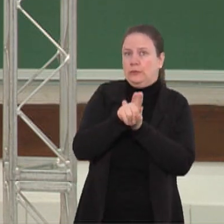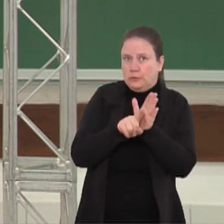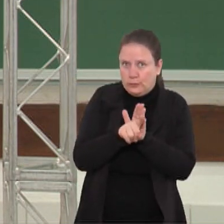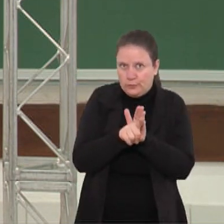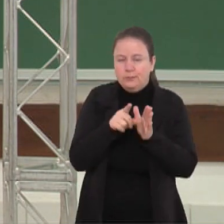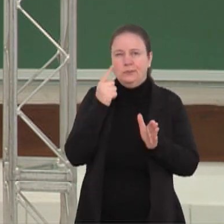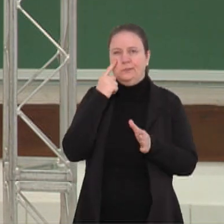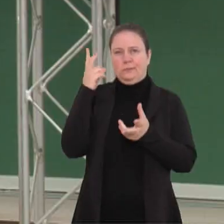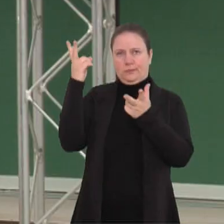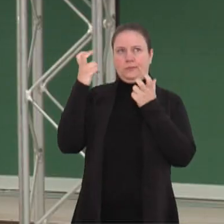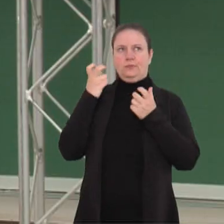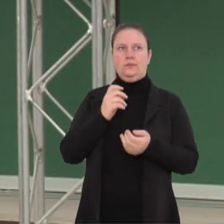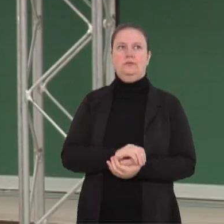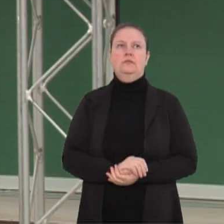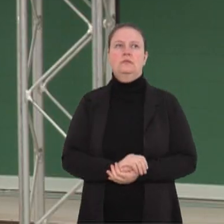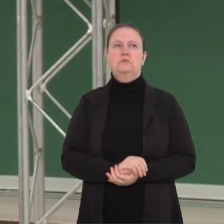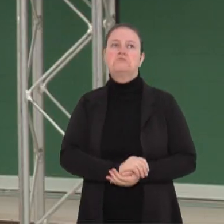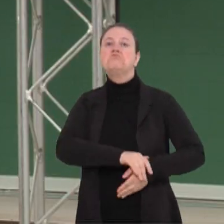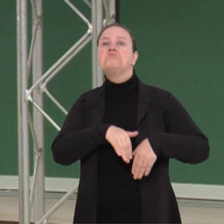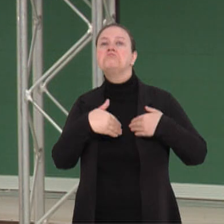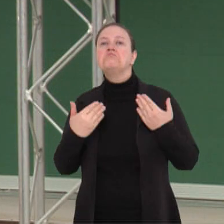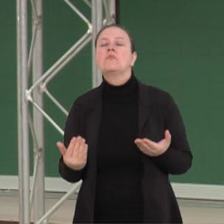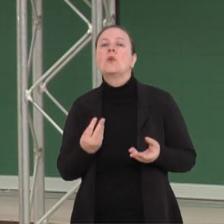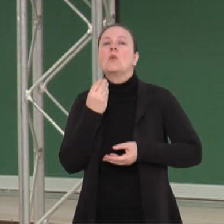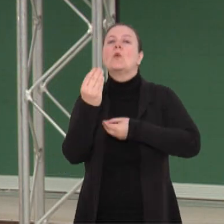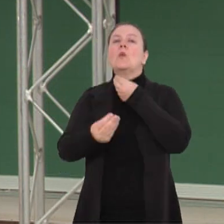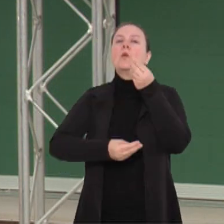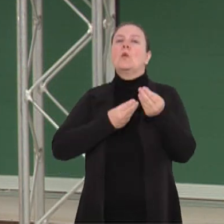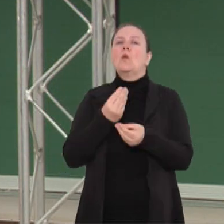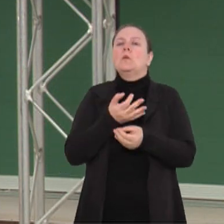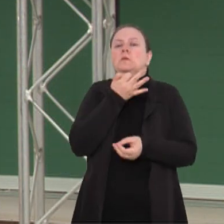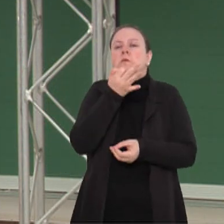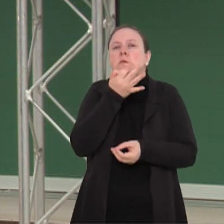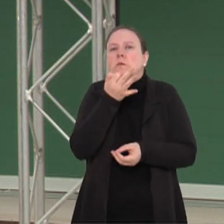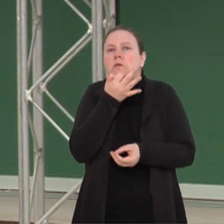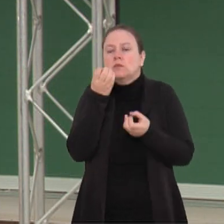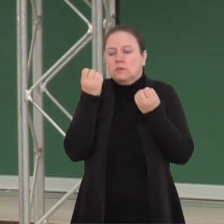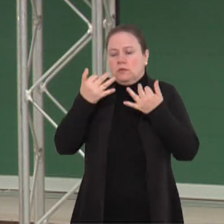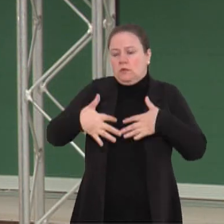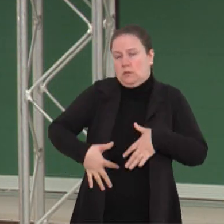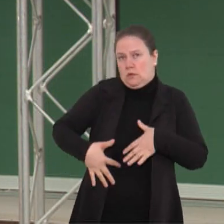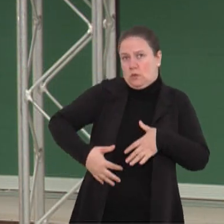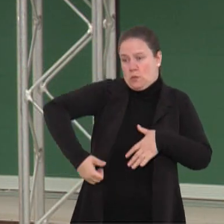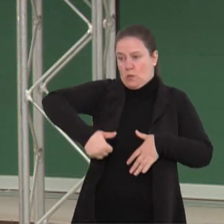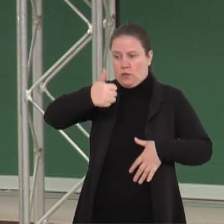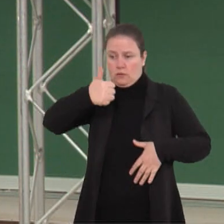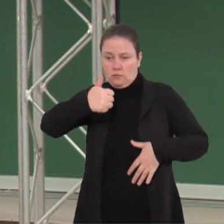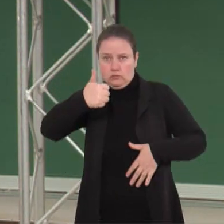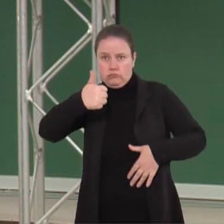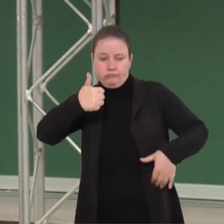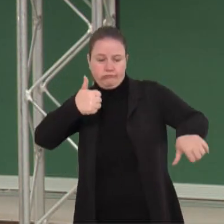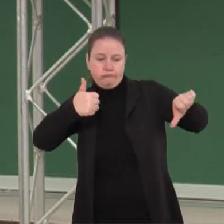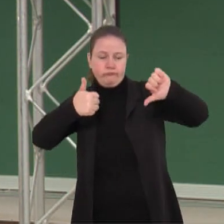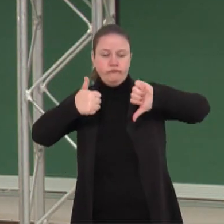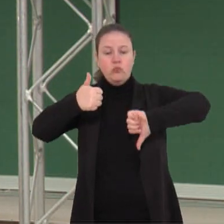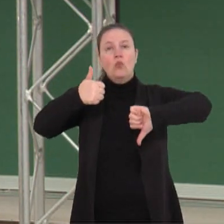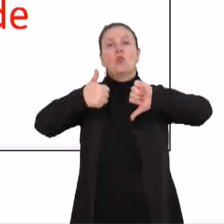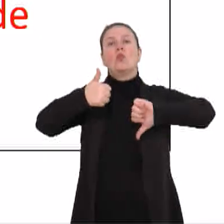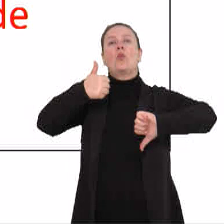pergunta. Afinal, como que você pode comentar exemplos de positivo e negativo?